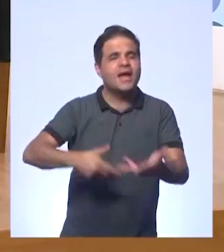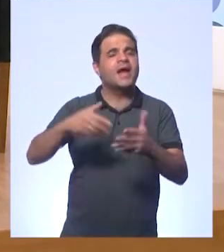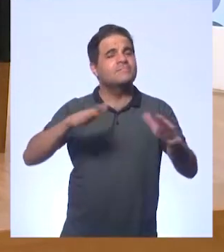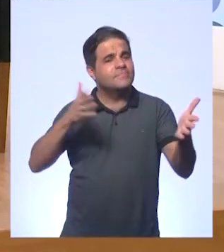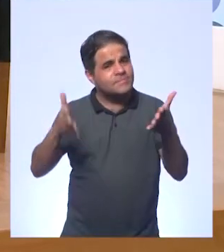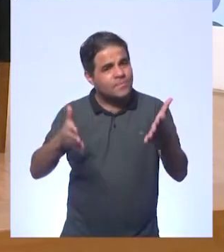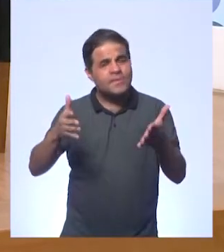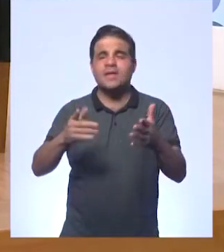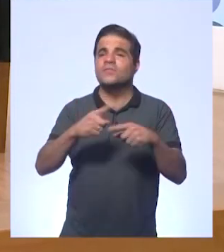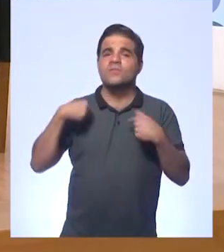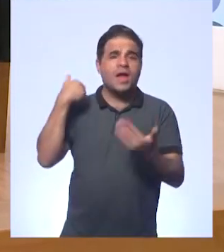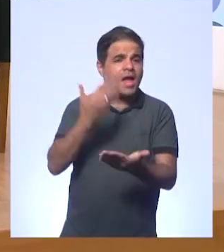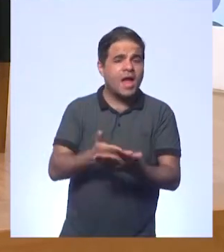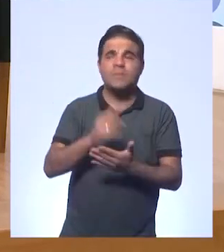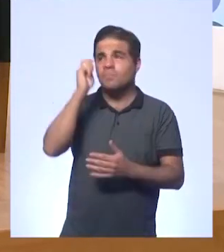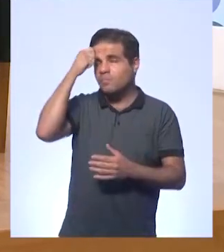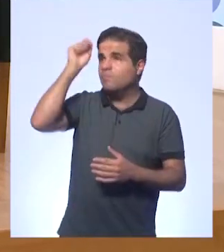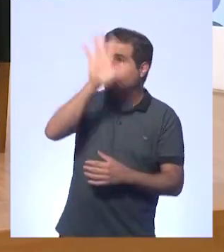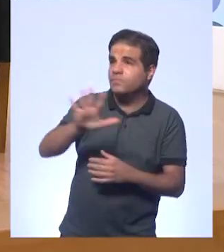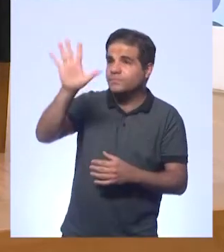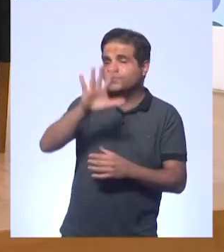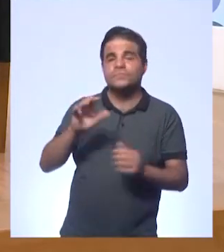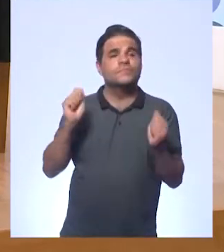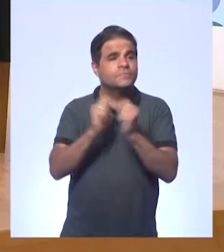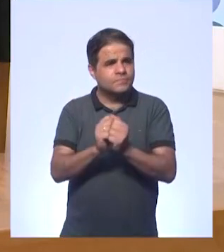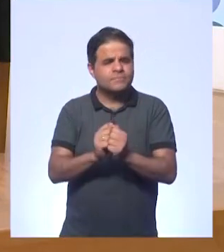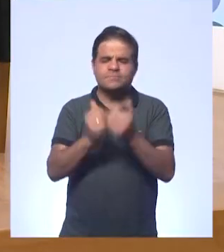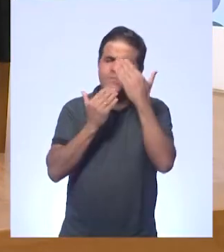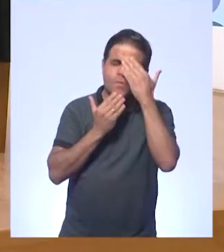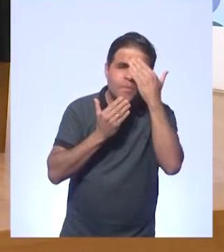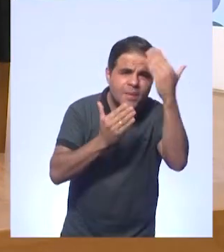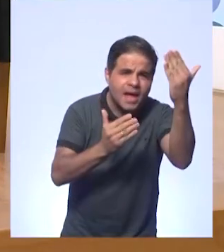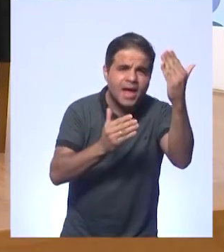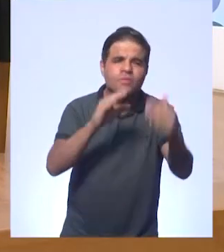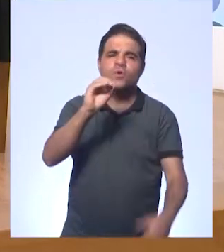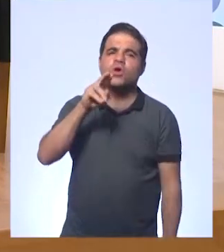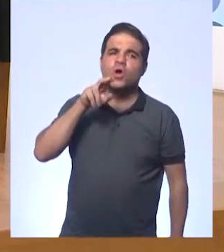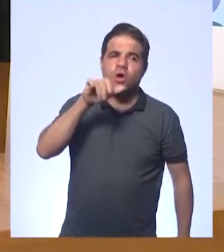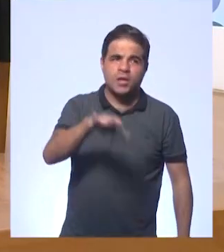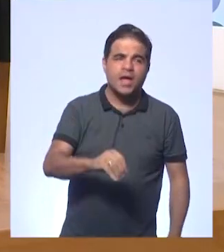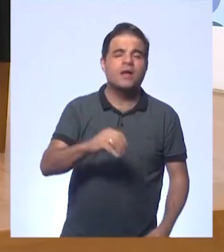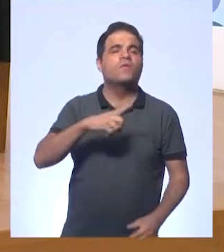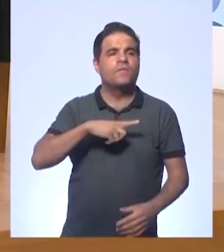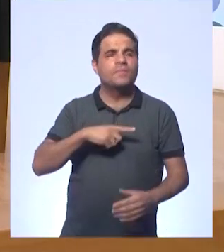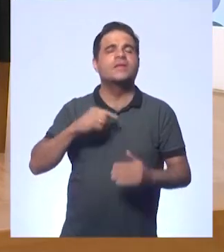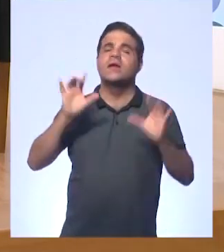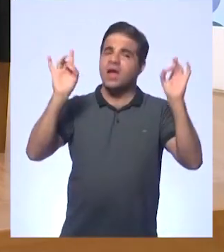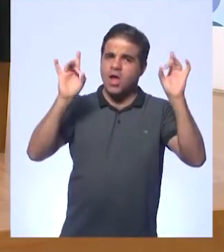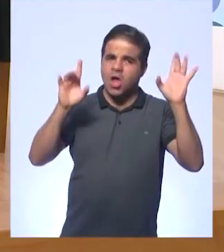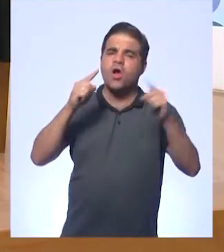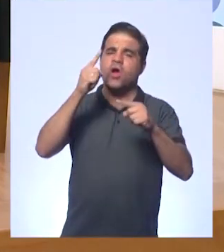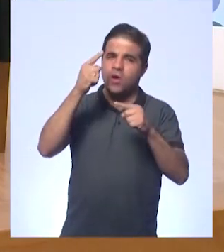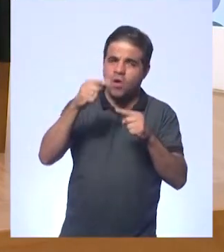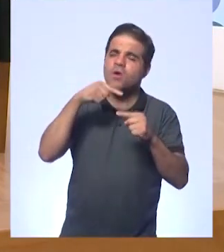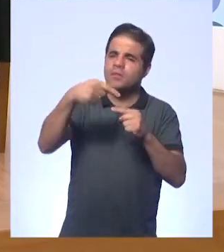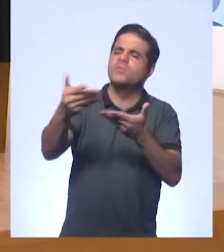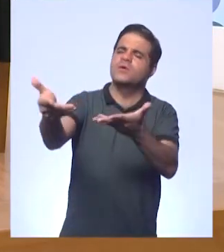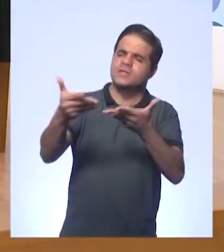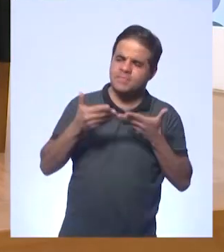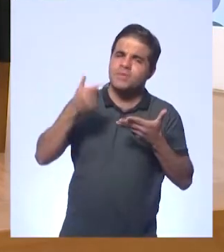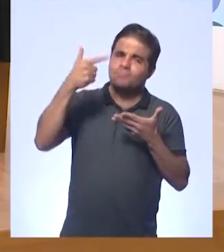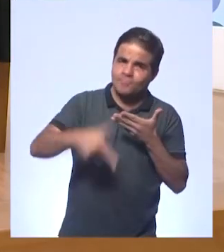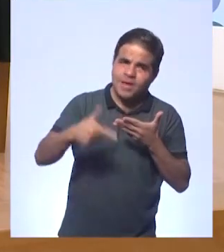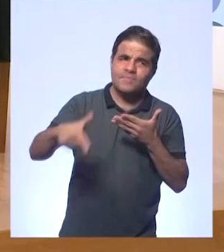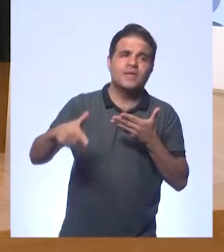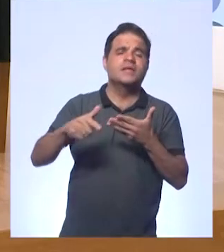momento, essa jornada até a África conosco. Muitíssimo obrigada, Cornélio. Nós teremos aí a honra de te receber mais